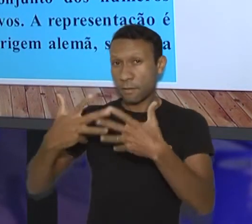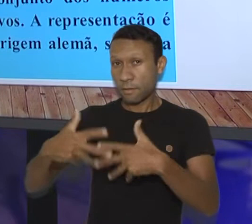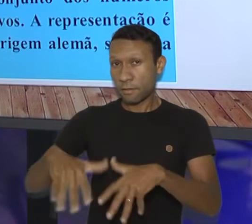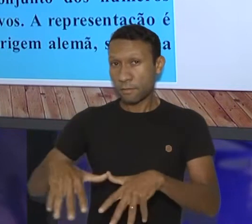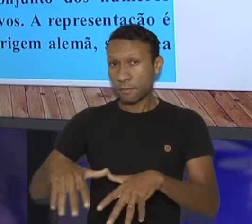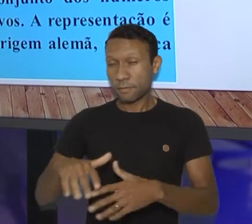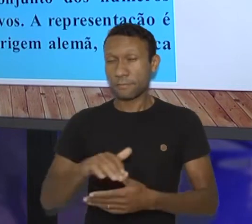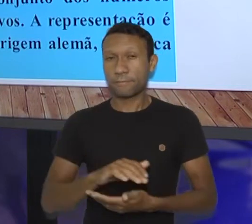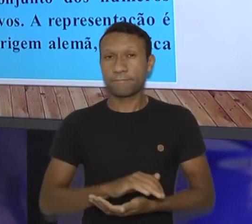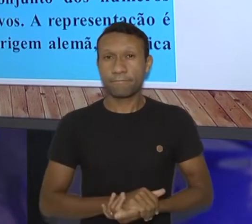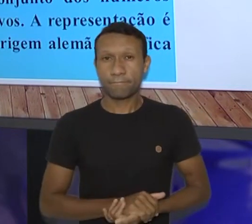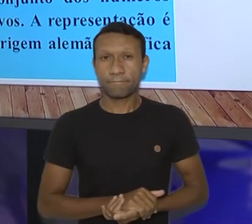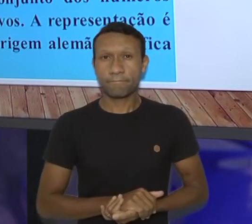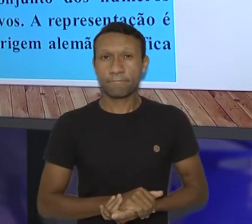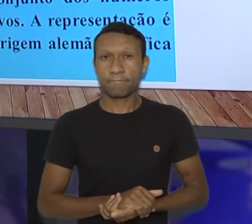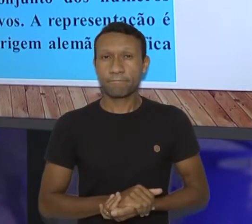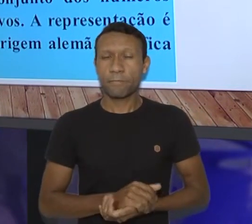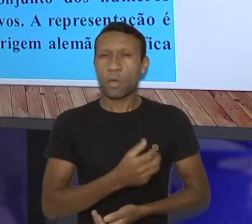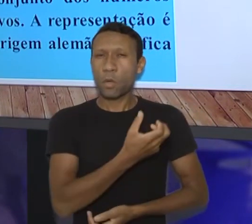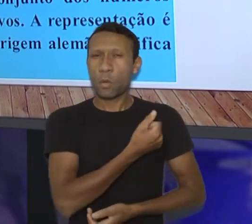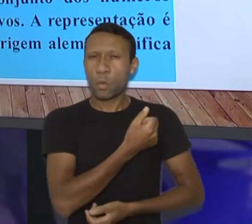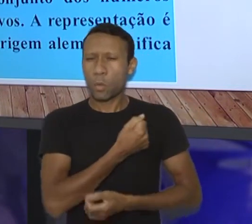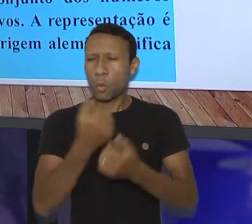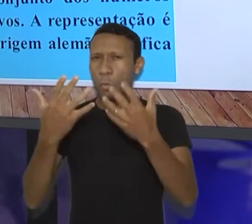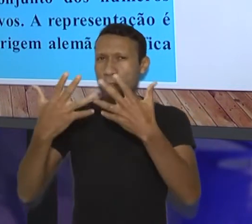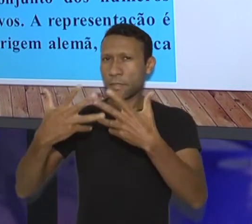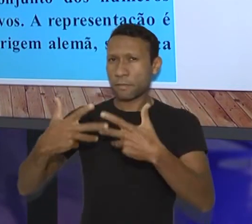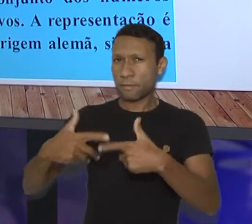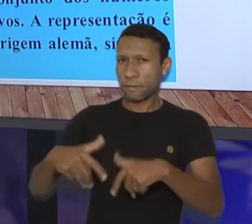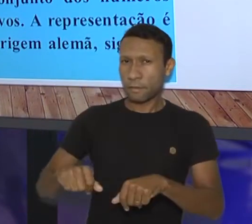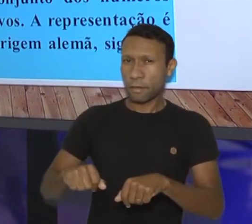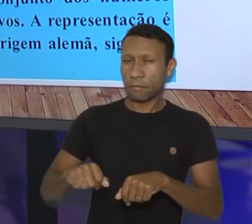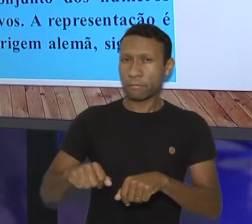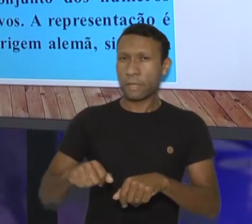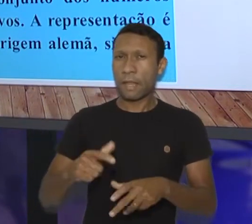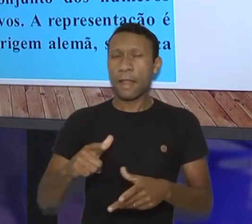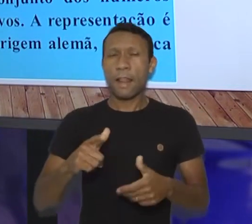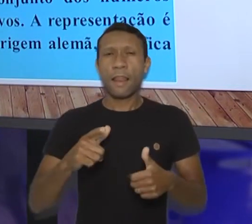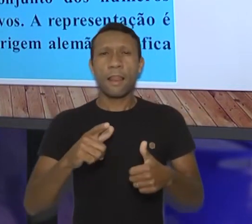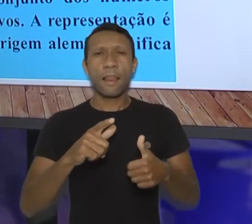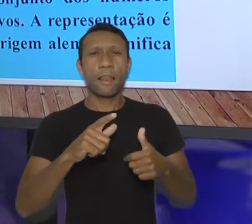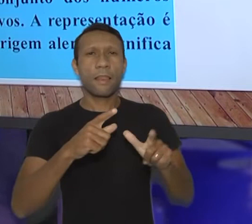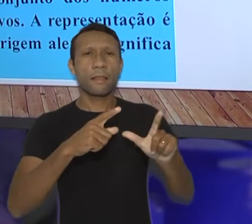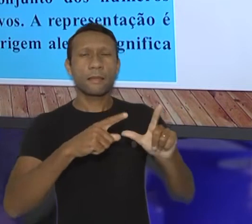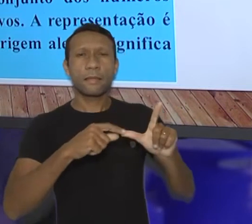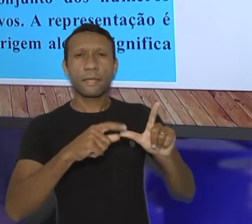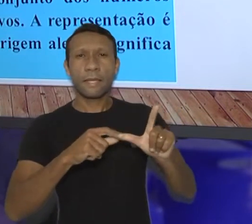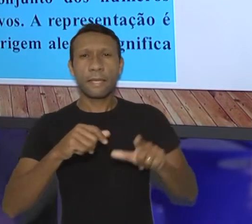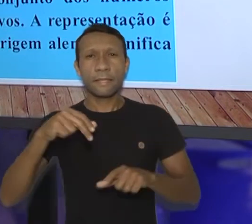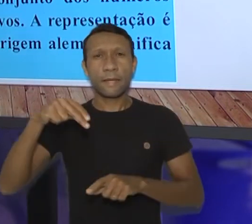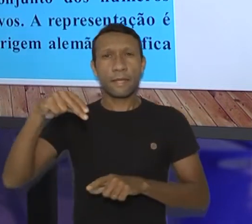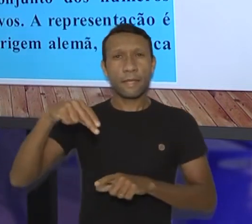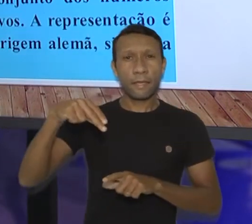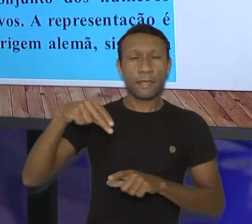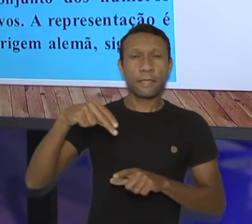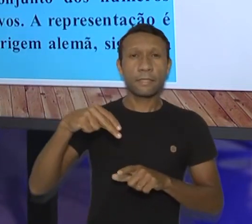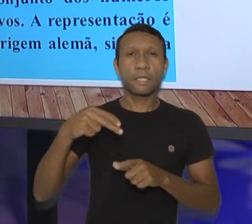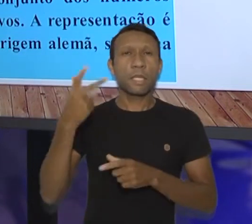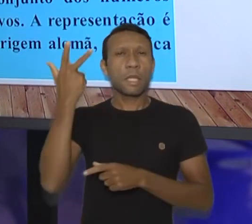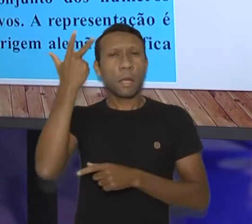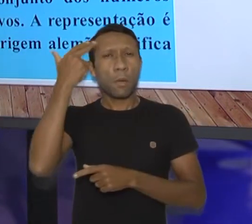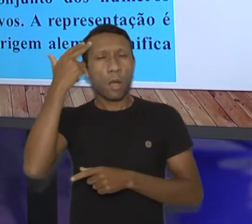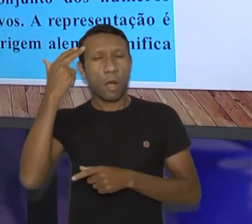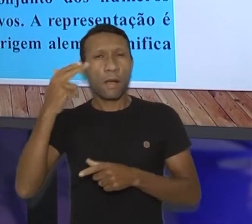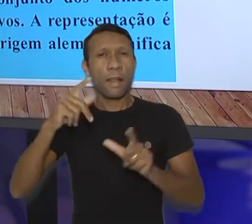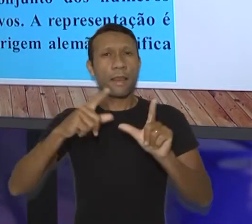Então, o número natural representado pela letra N e o número inteiro representado pela letra Z. Alguém pode